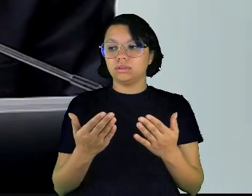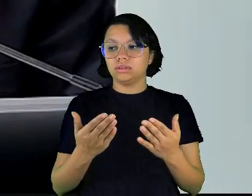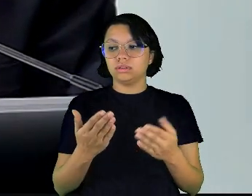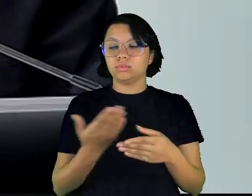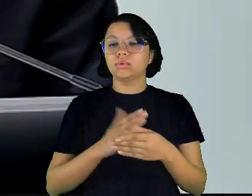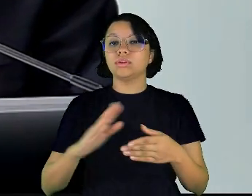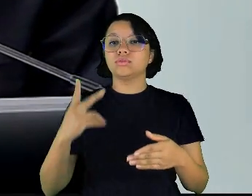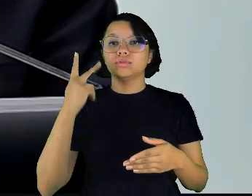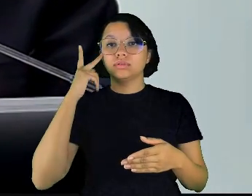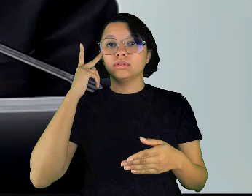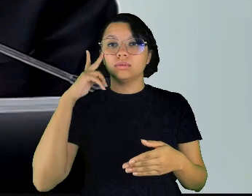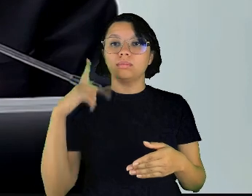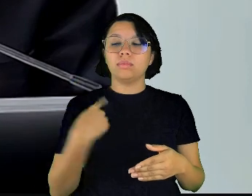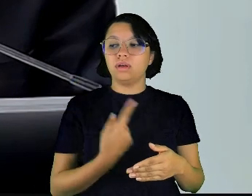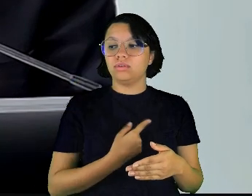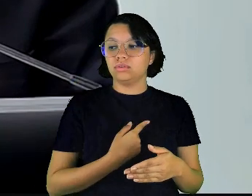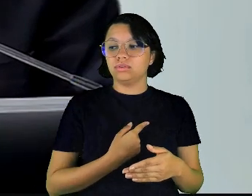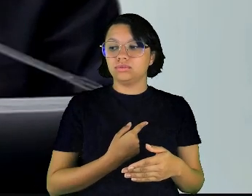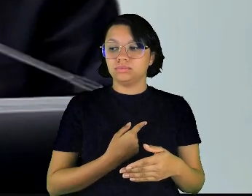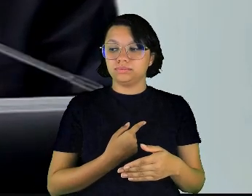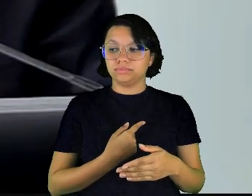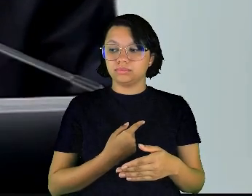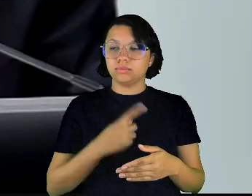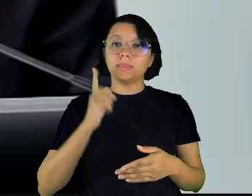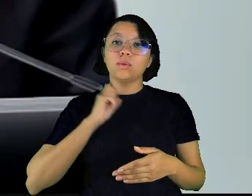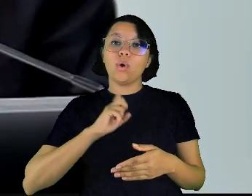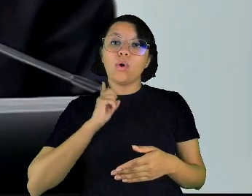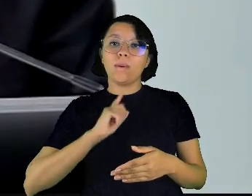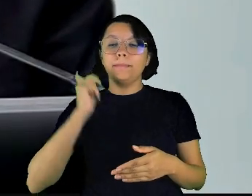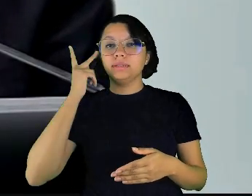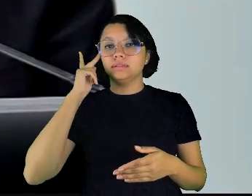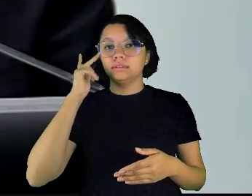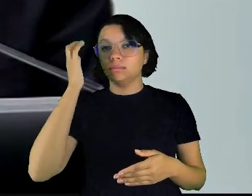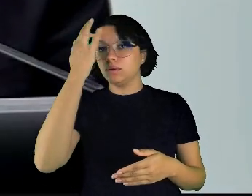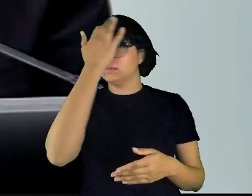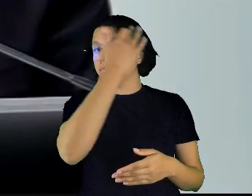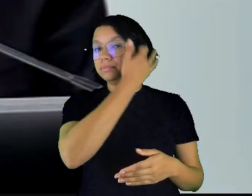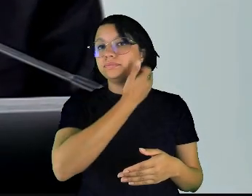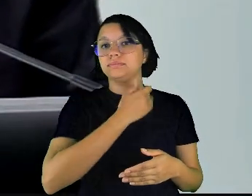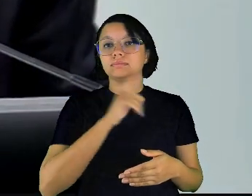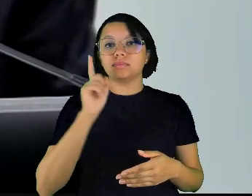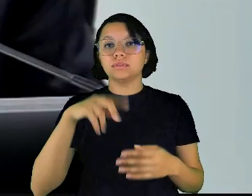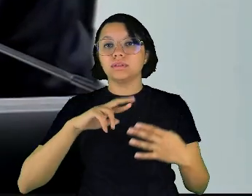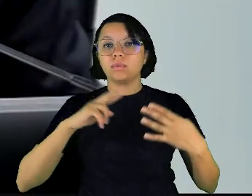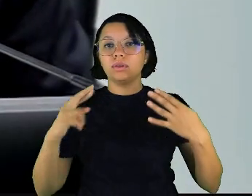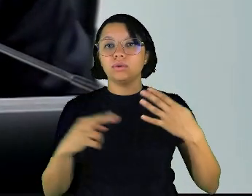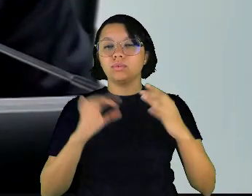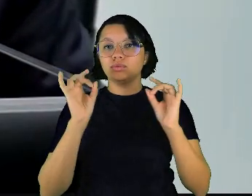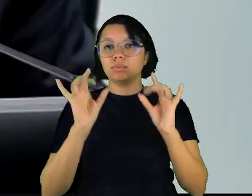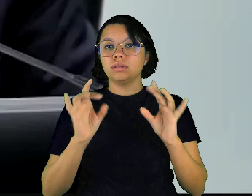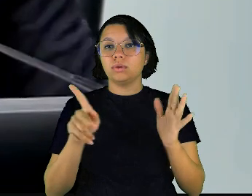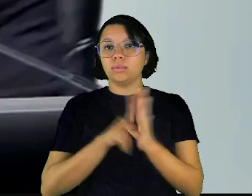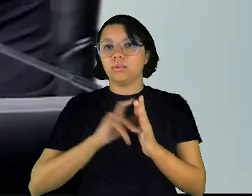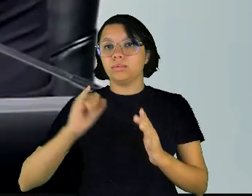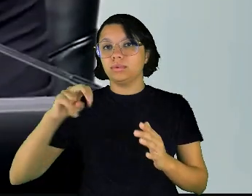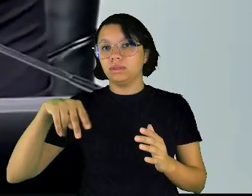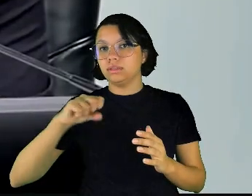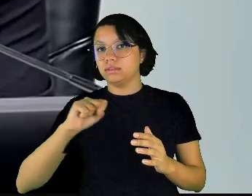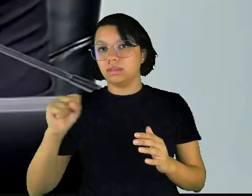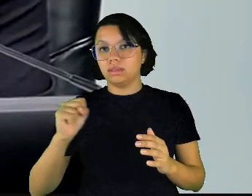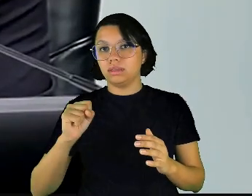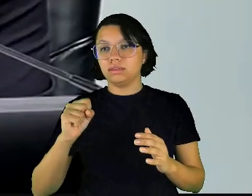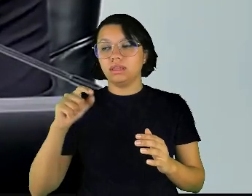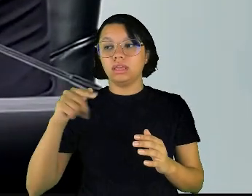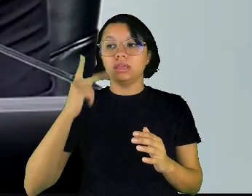Paulo, os dois, tanto de Minas quanto de São Paulo, são recursos especiais do INSS. Nesse de São